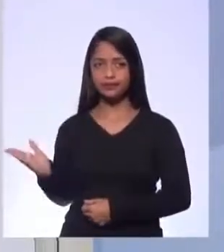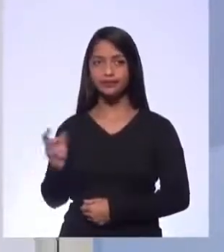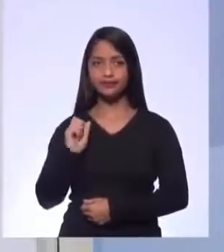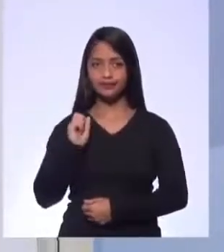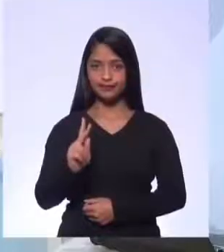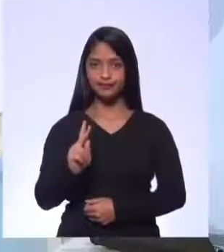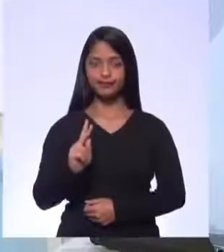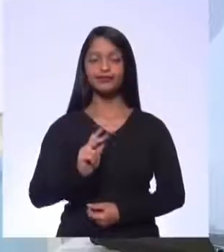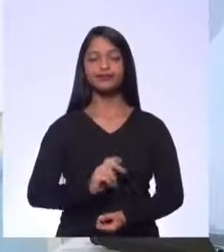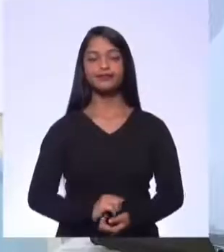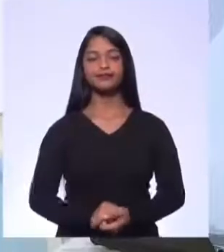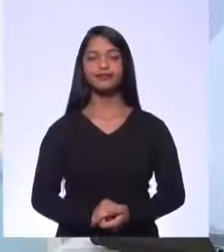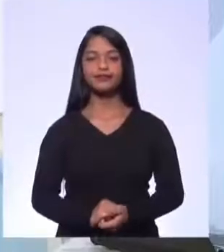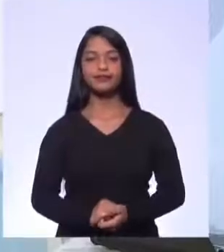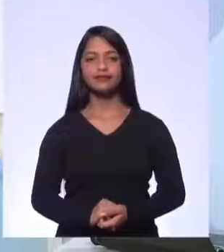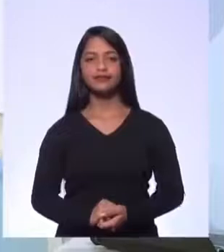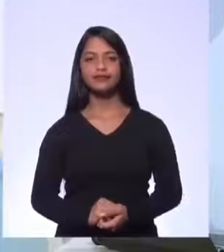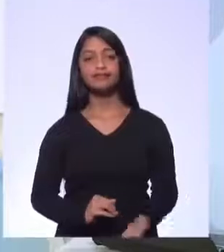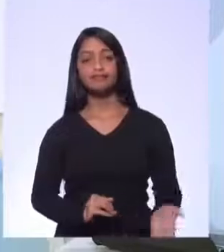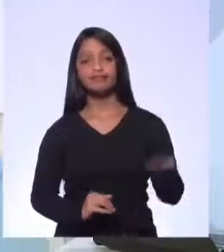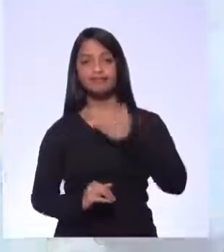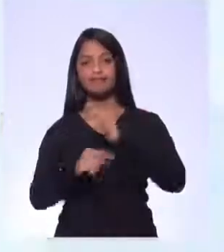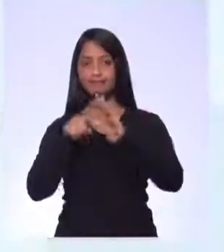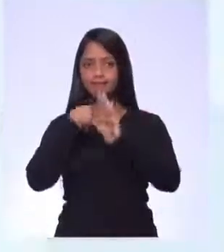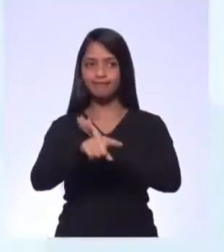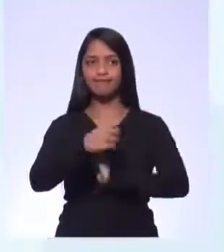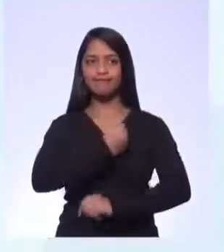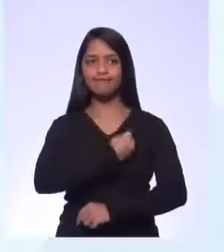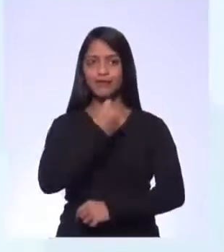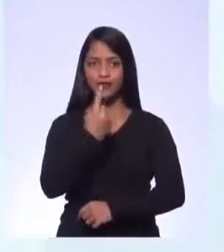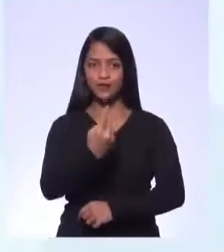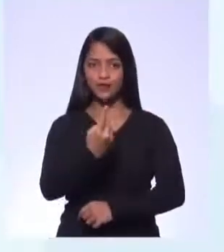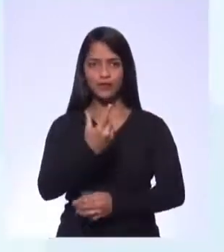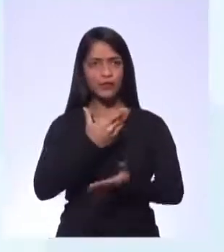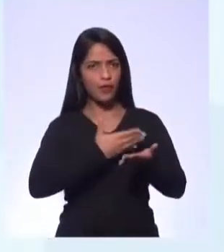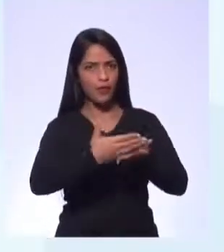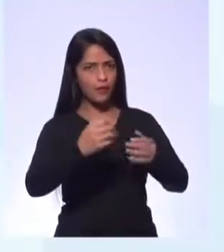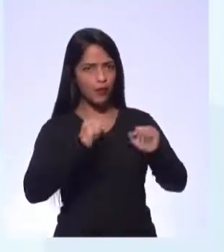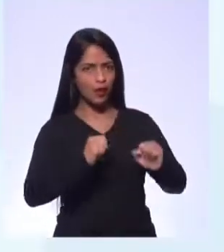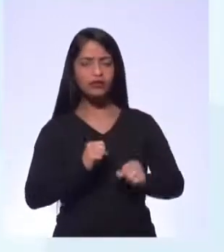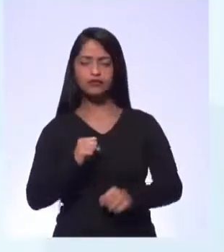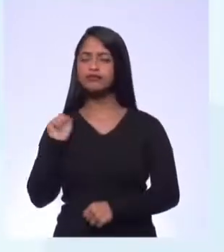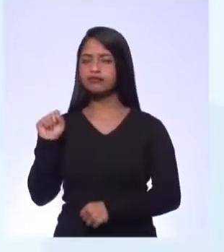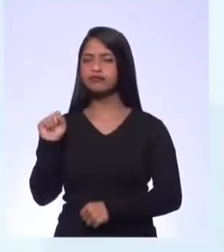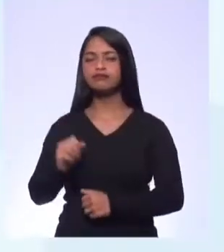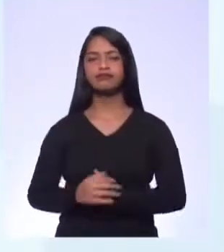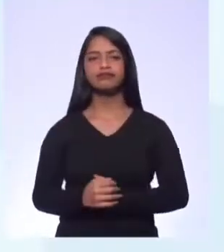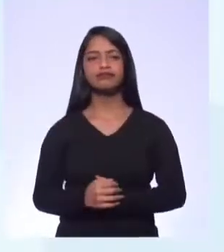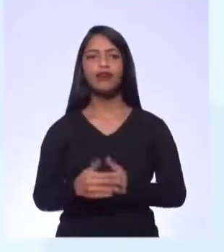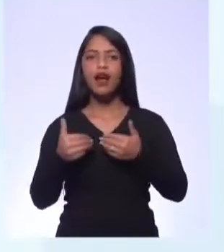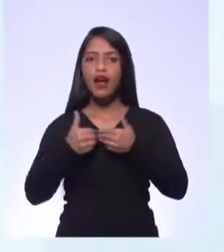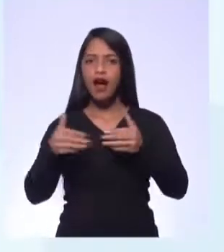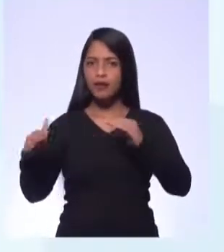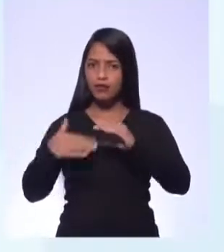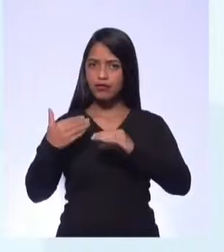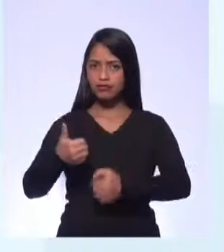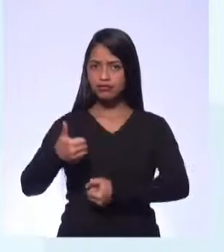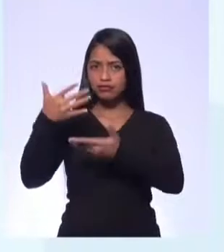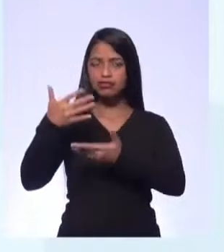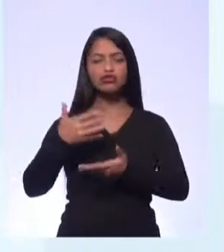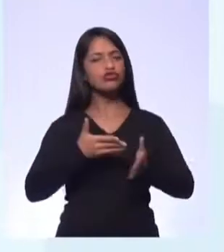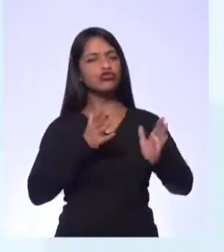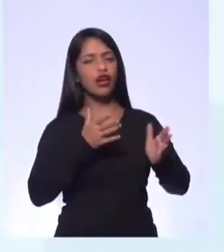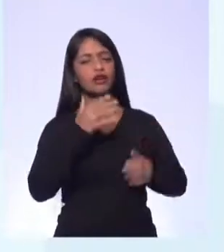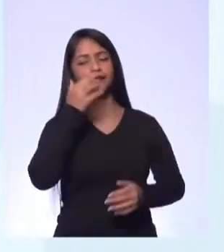tá certo? Então, vamos lá na primeira questão? Can I start? Posso começar? Sure. Já abriu o chat? Já. Já.